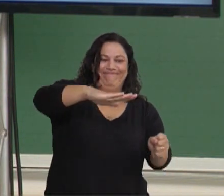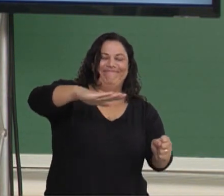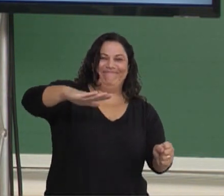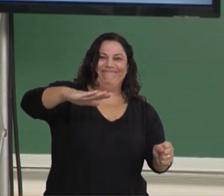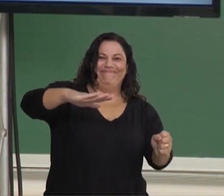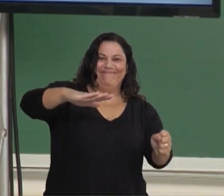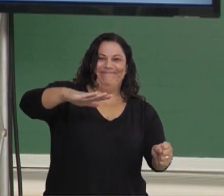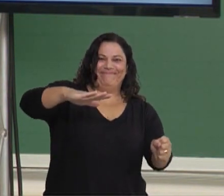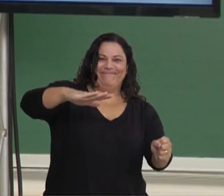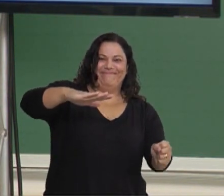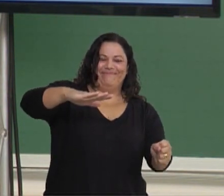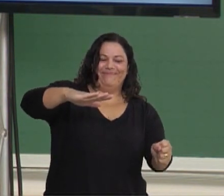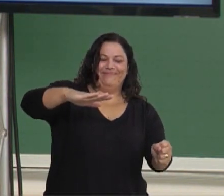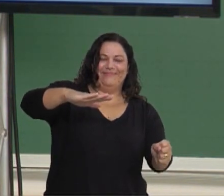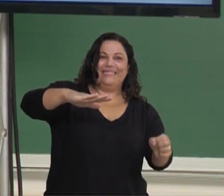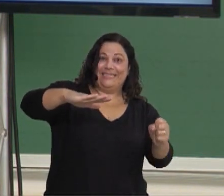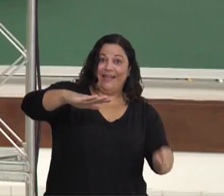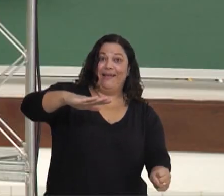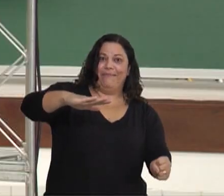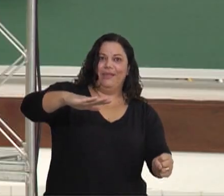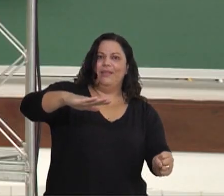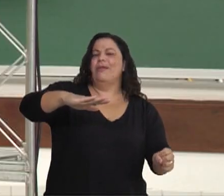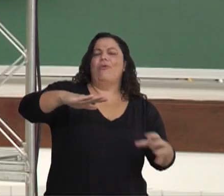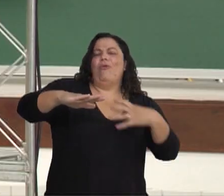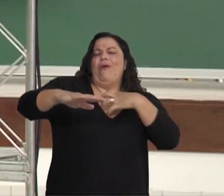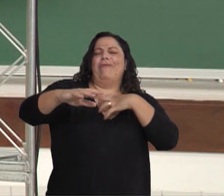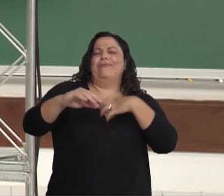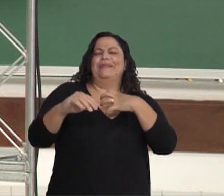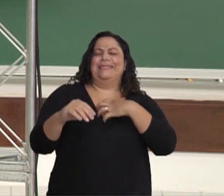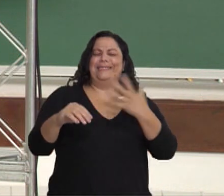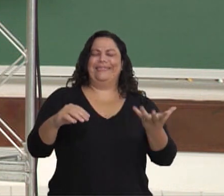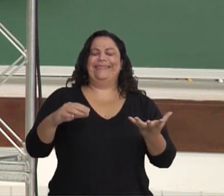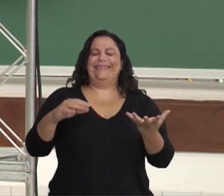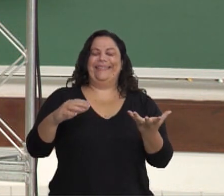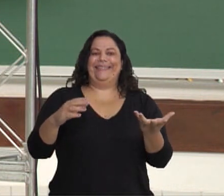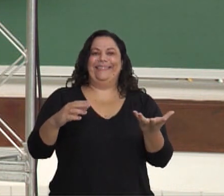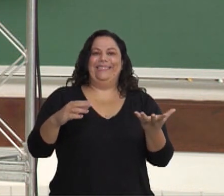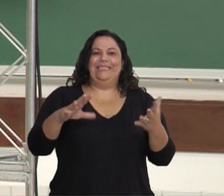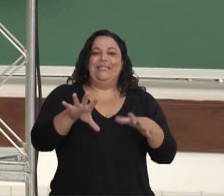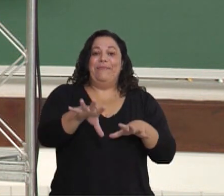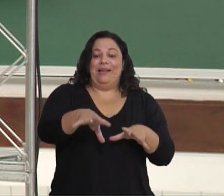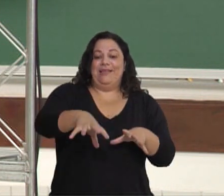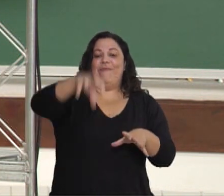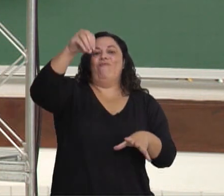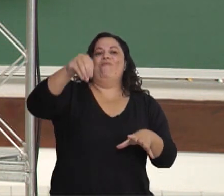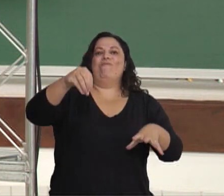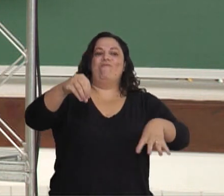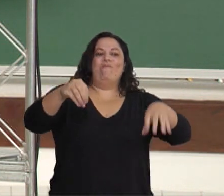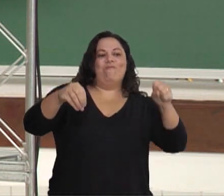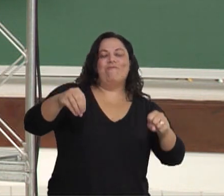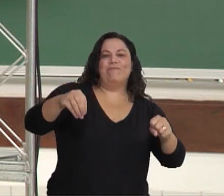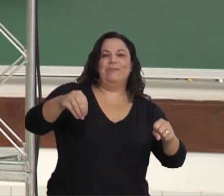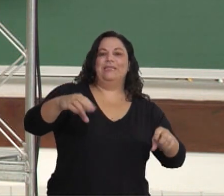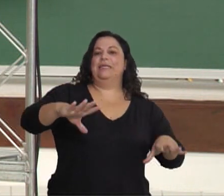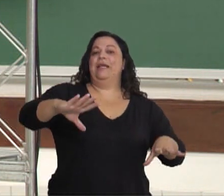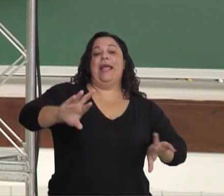Não, na verdade ela está puxando mais rapidamente o calor do seu corpo. Por isso que dá essa sensação térmica. Esse é o conceito que temos. Da